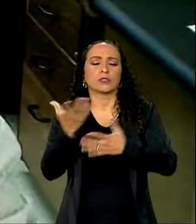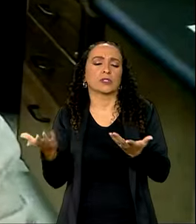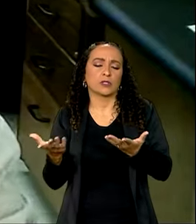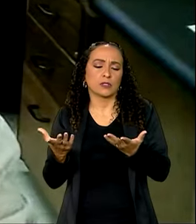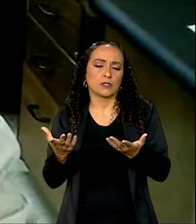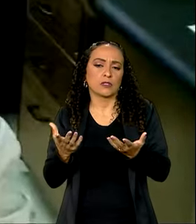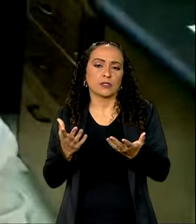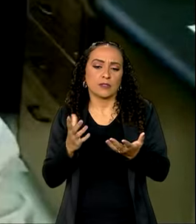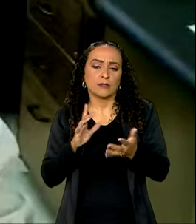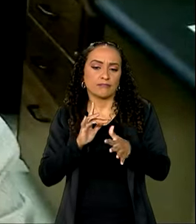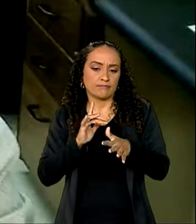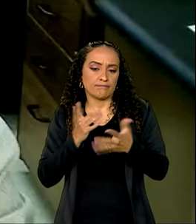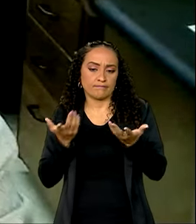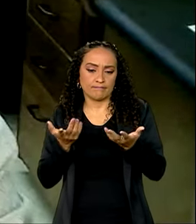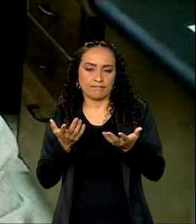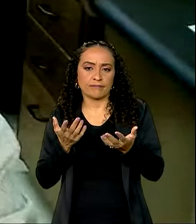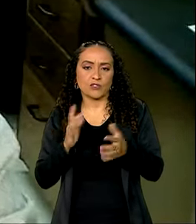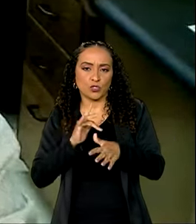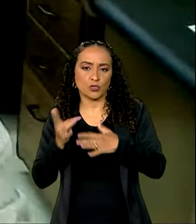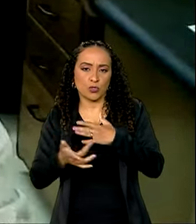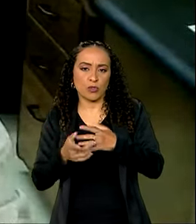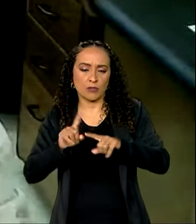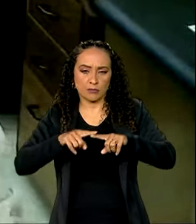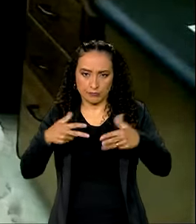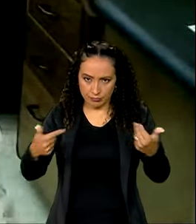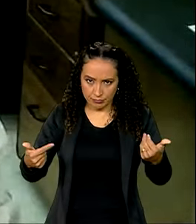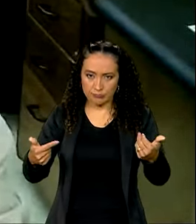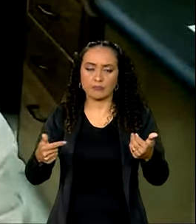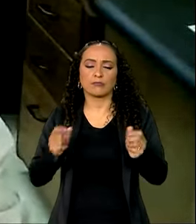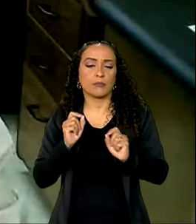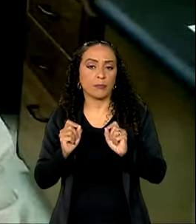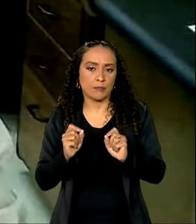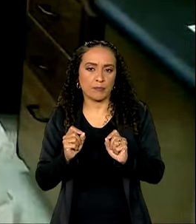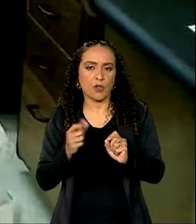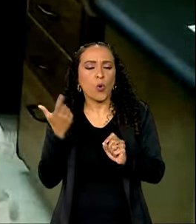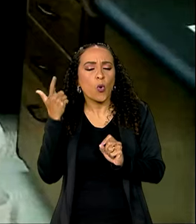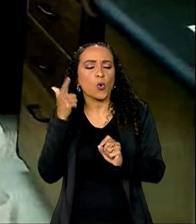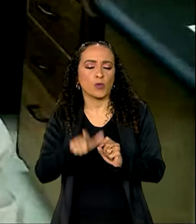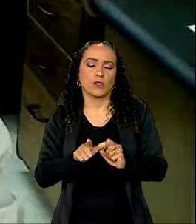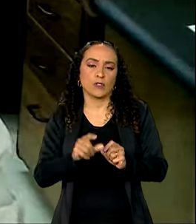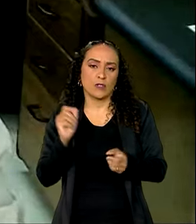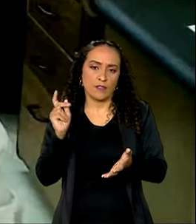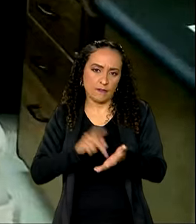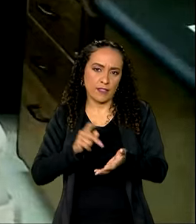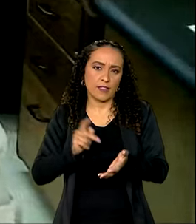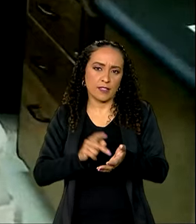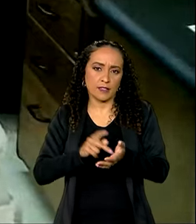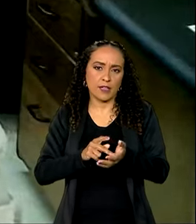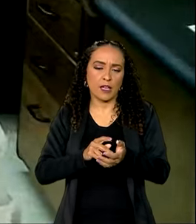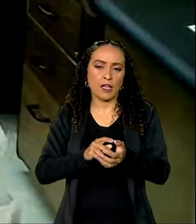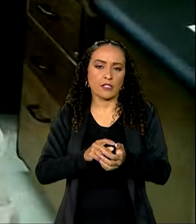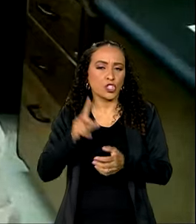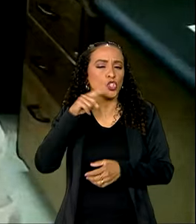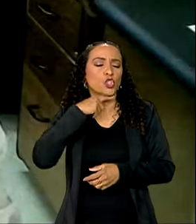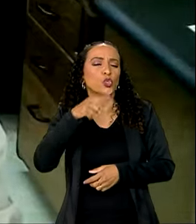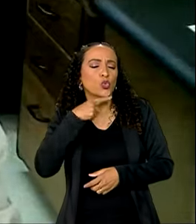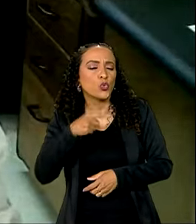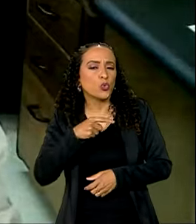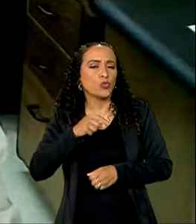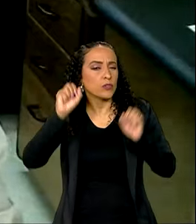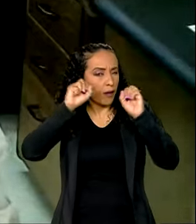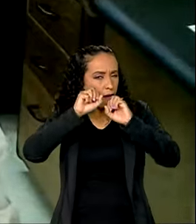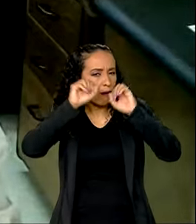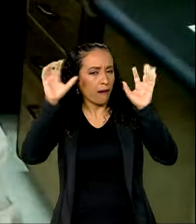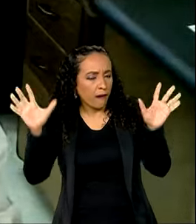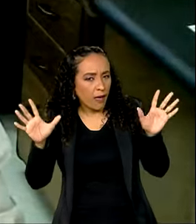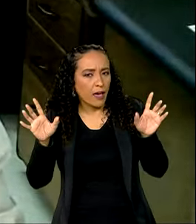nossas, dos nossos instrumentos, para que consiga sanar as suas dúvidas e